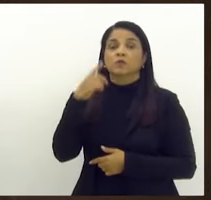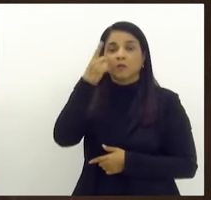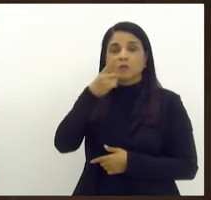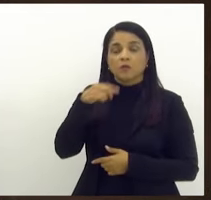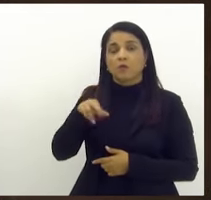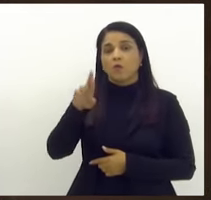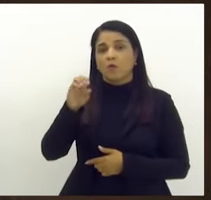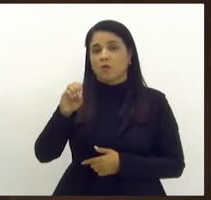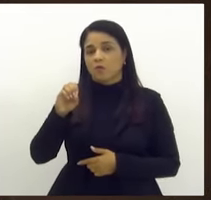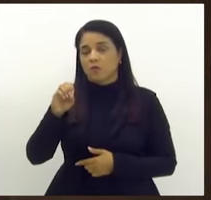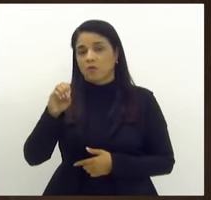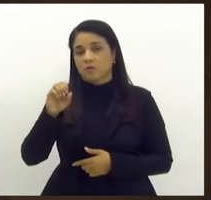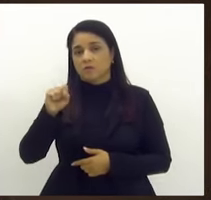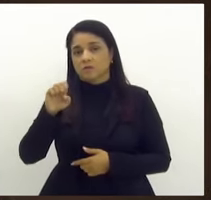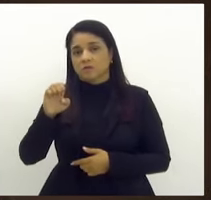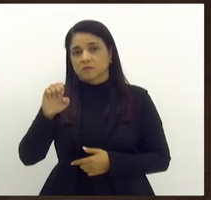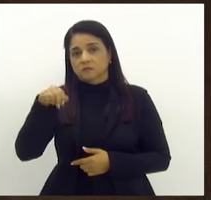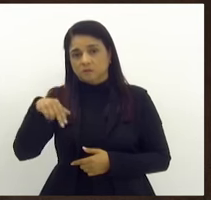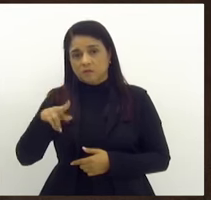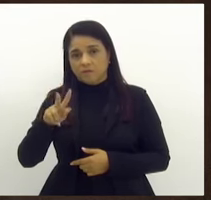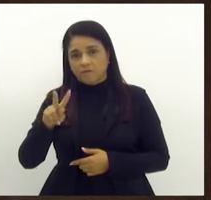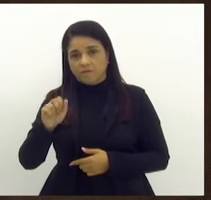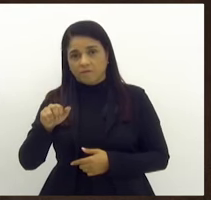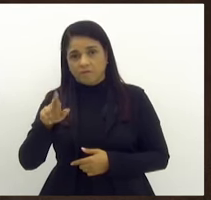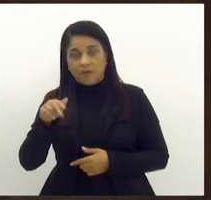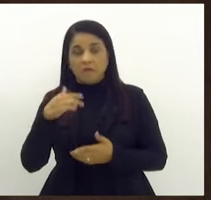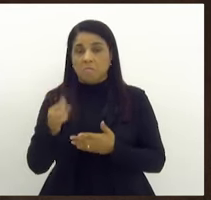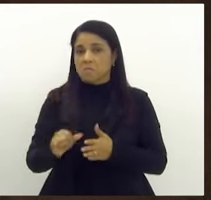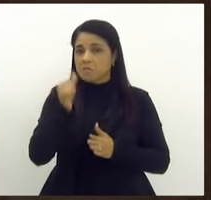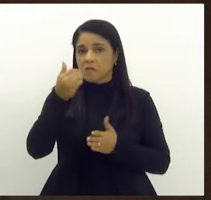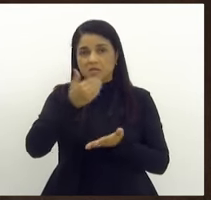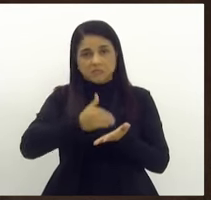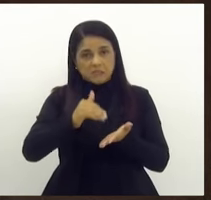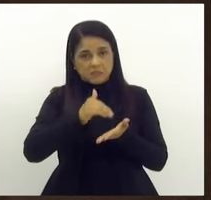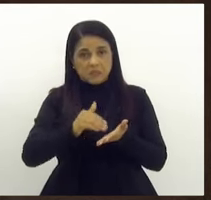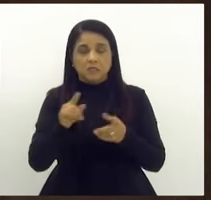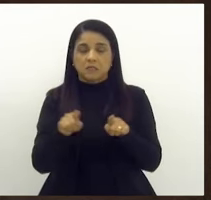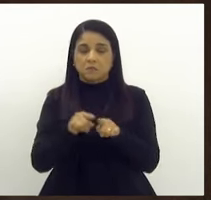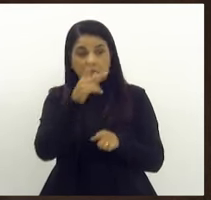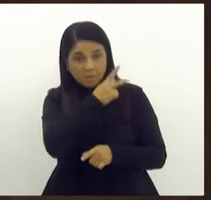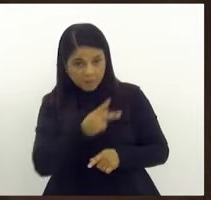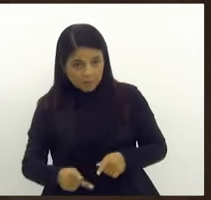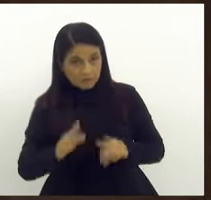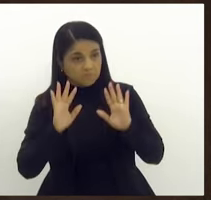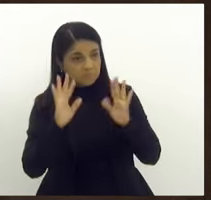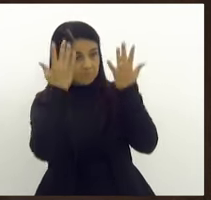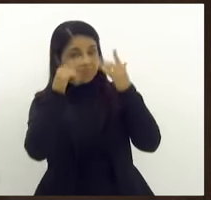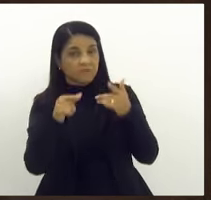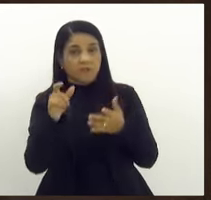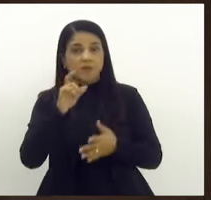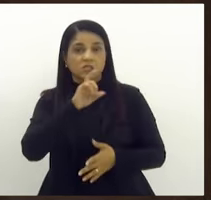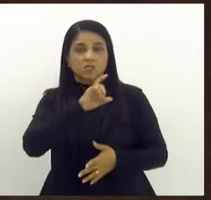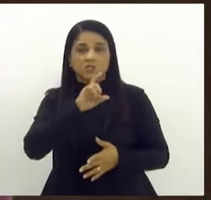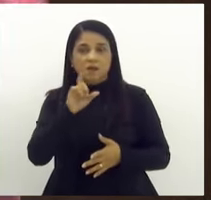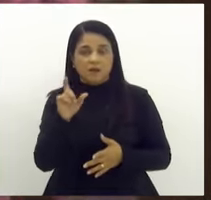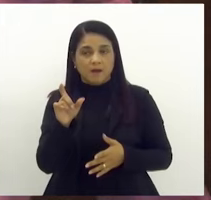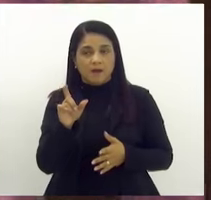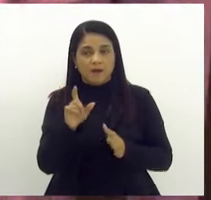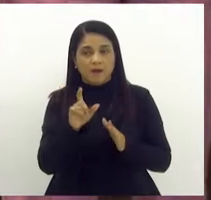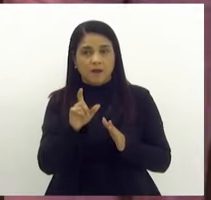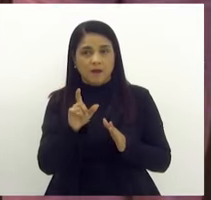Reis para parabenizar aqui a primeira secretaria da casa e a presidência por consequência pelas carteiras funcionais